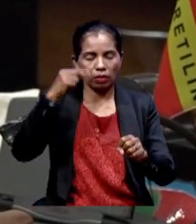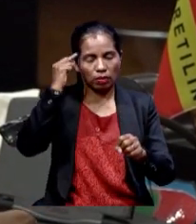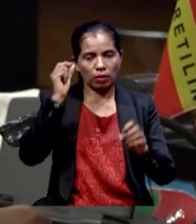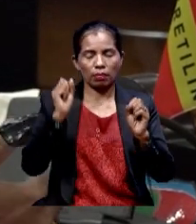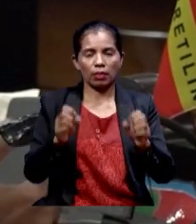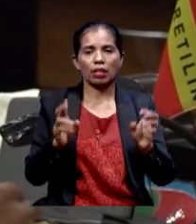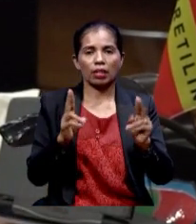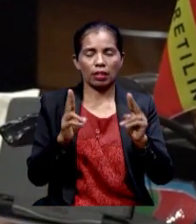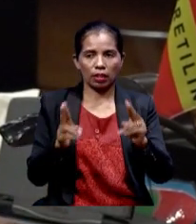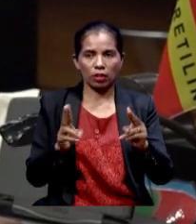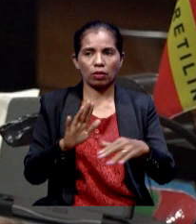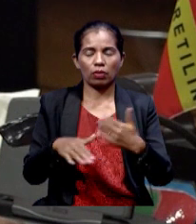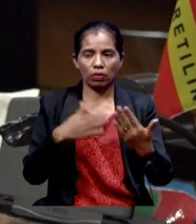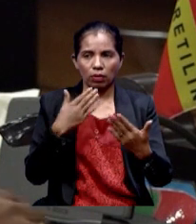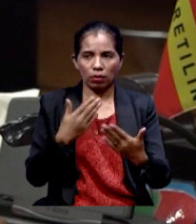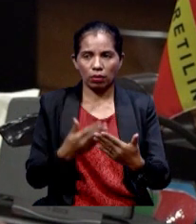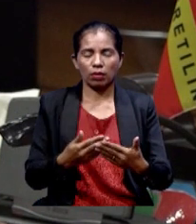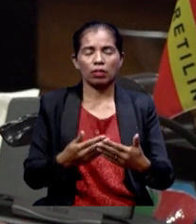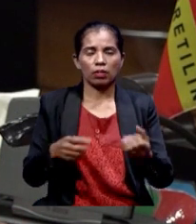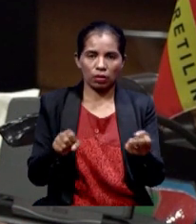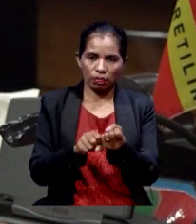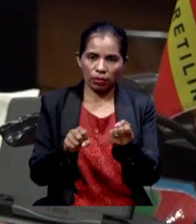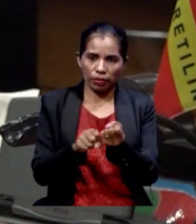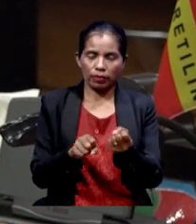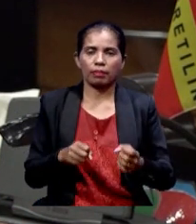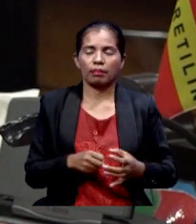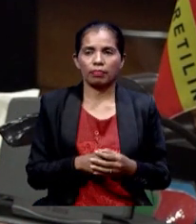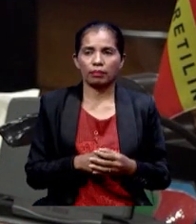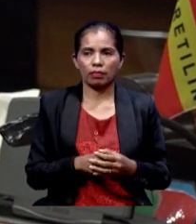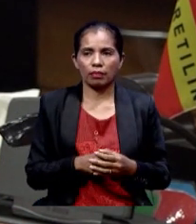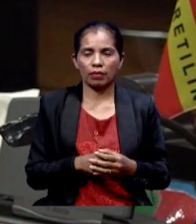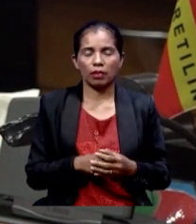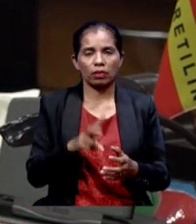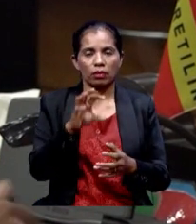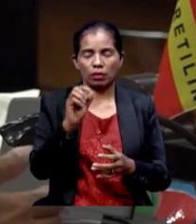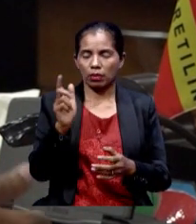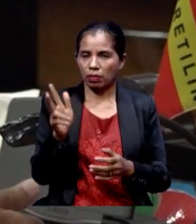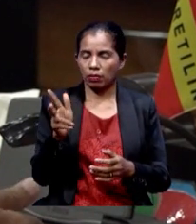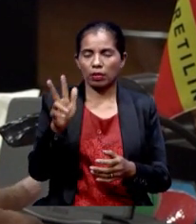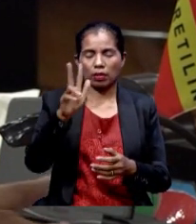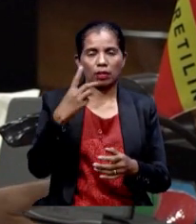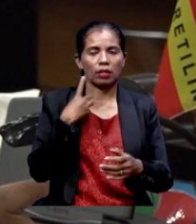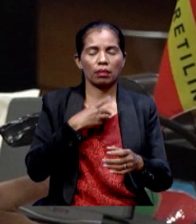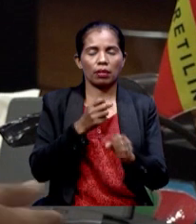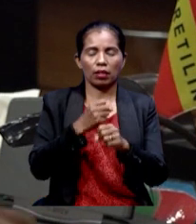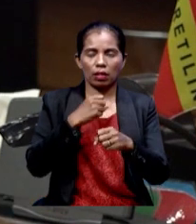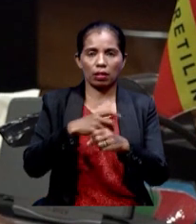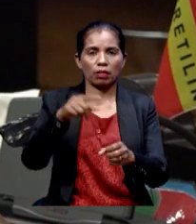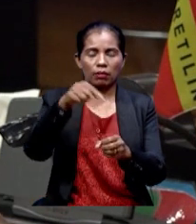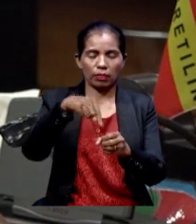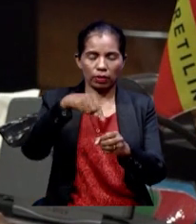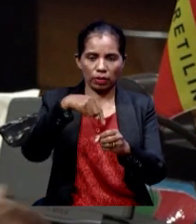acelera muito e tudo fez consenso e apoio, próximo 2023 e também halau na perfuração e na